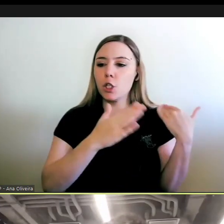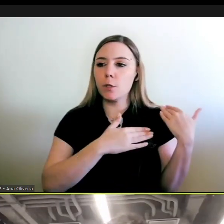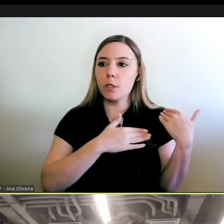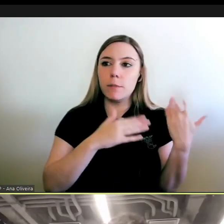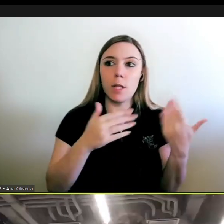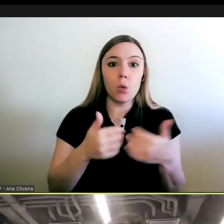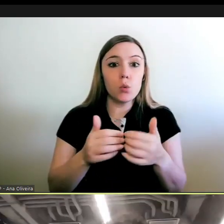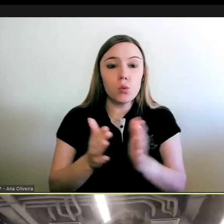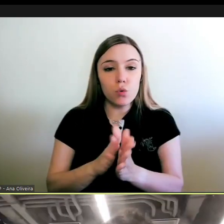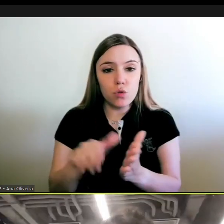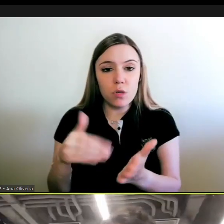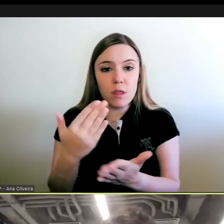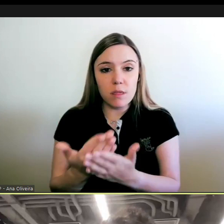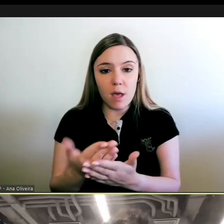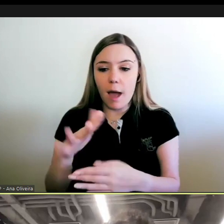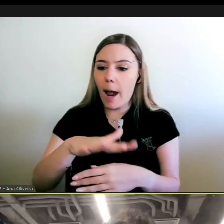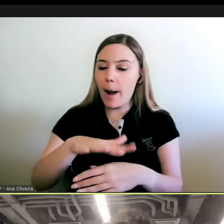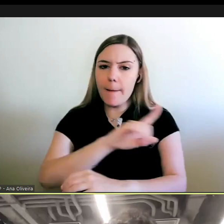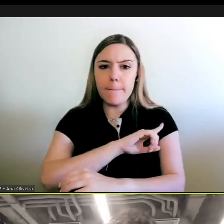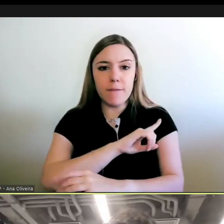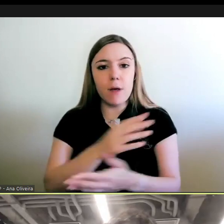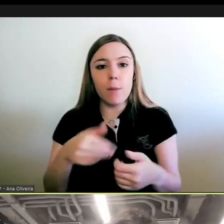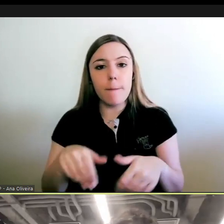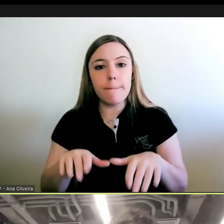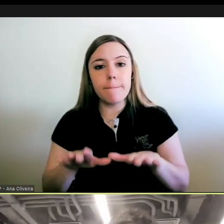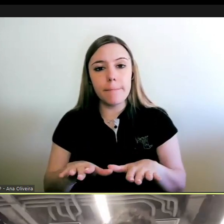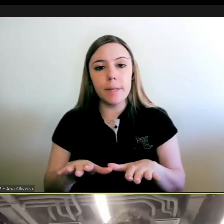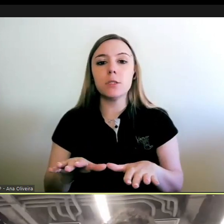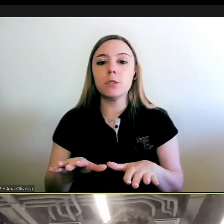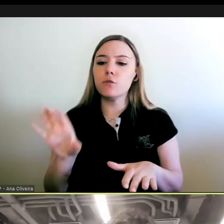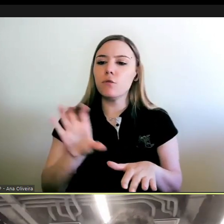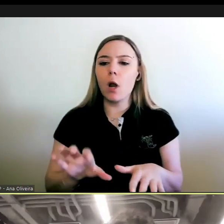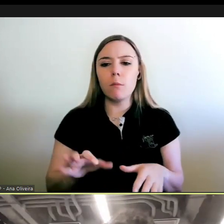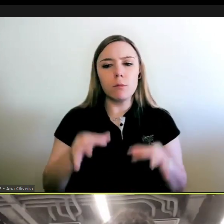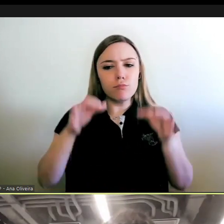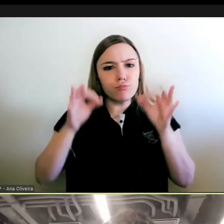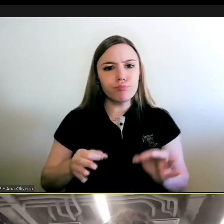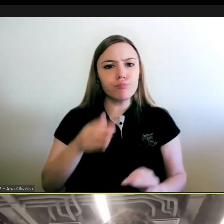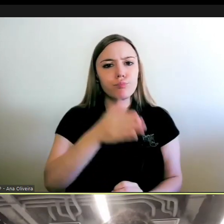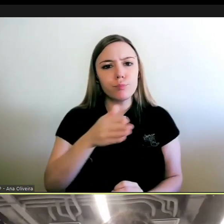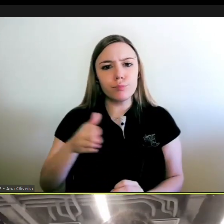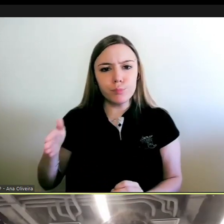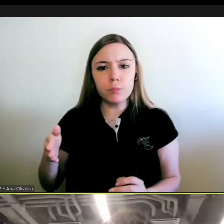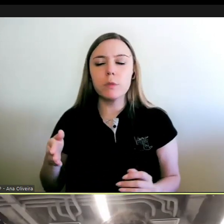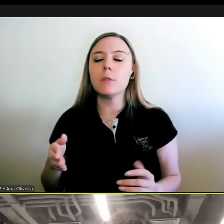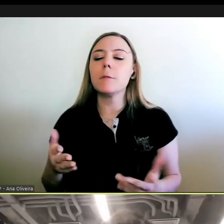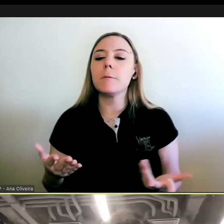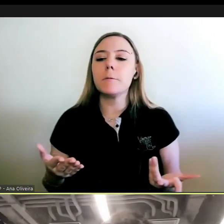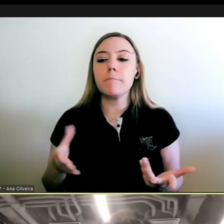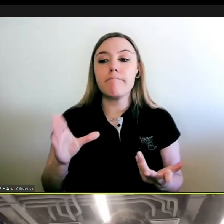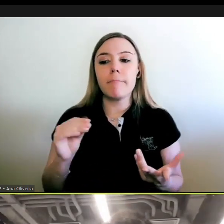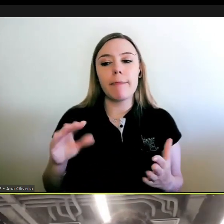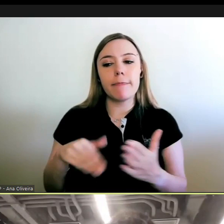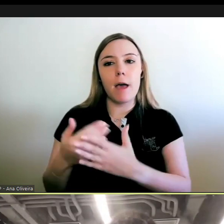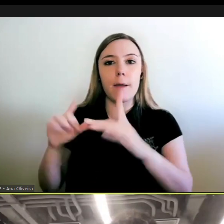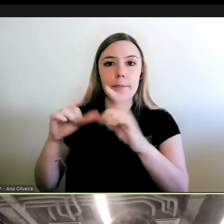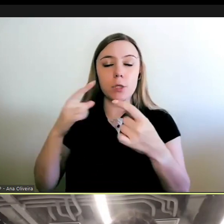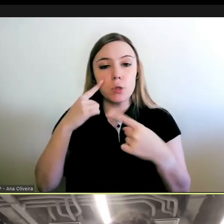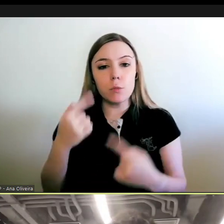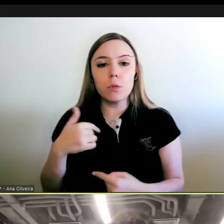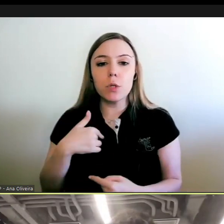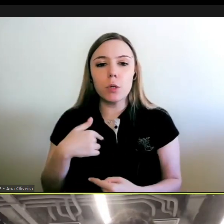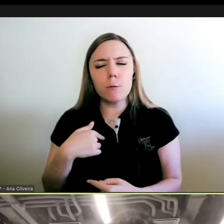setor privado, mas de uma forma mais assertiva, digamos assim, as empresas públicas. Eu fiquei